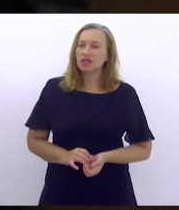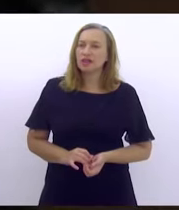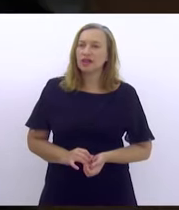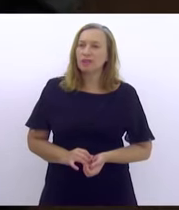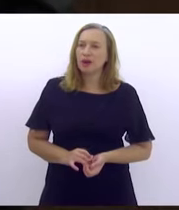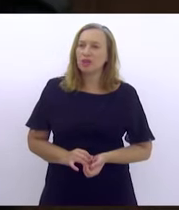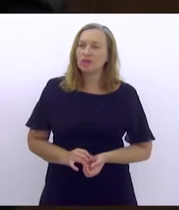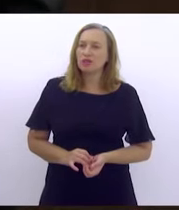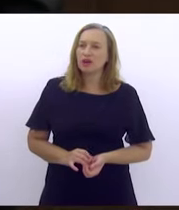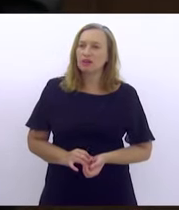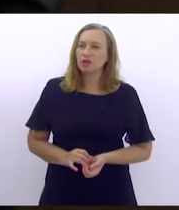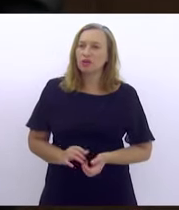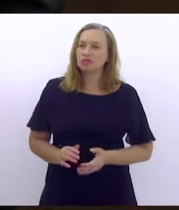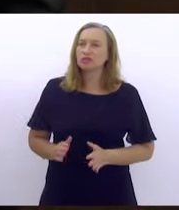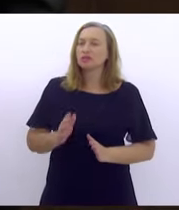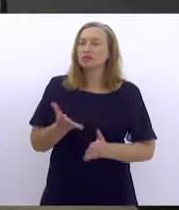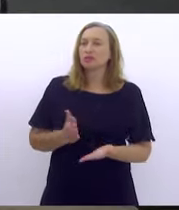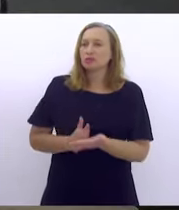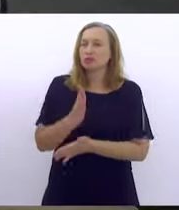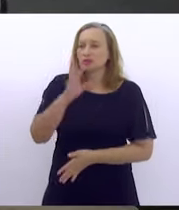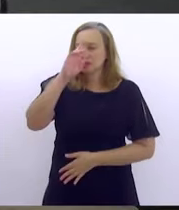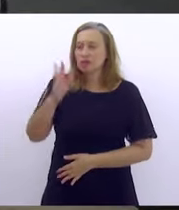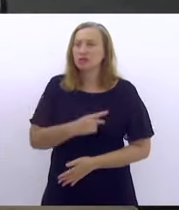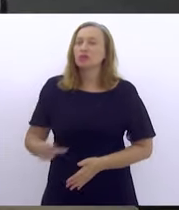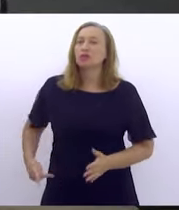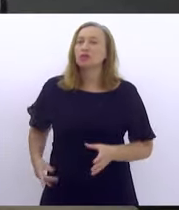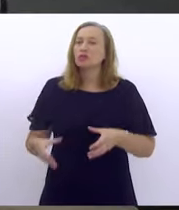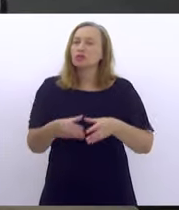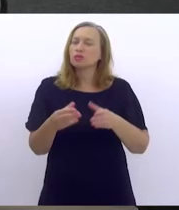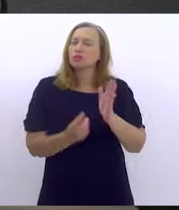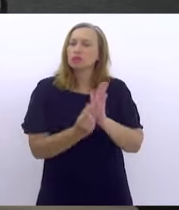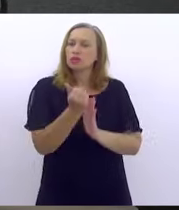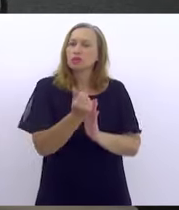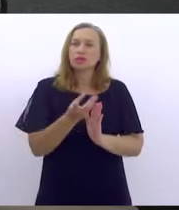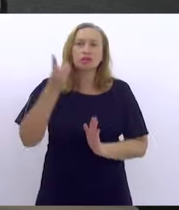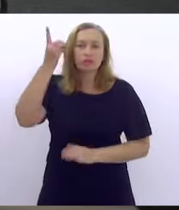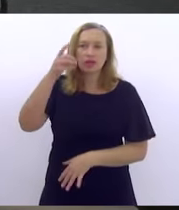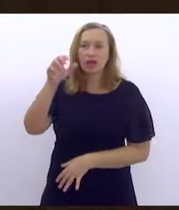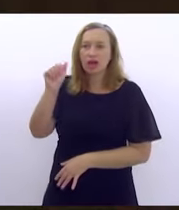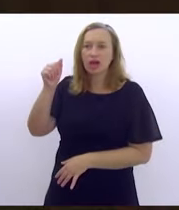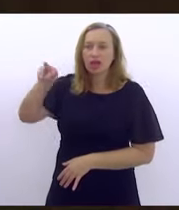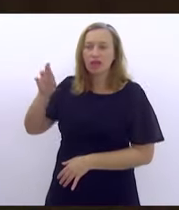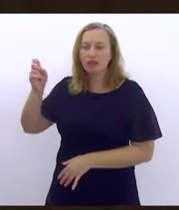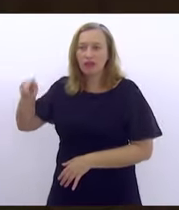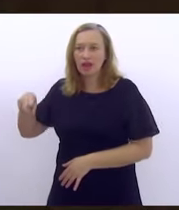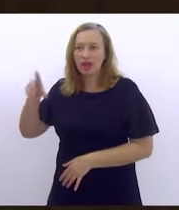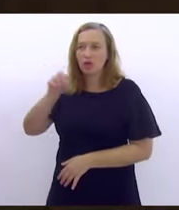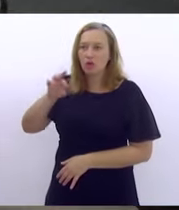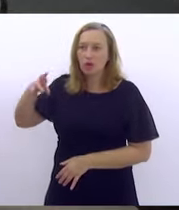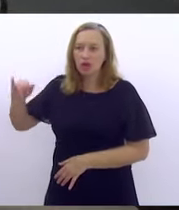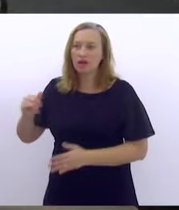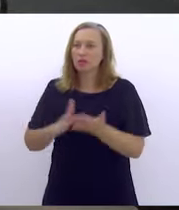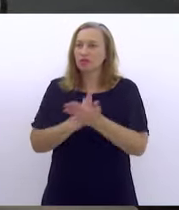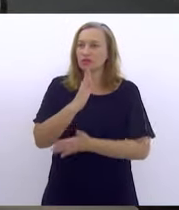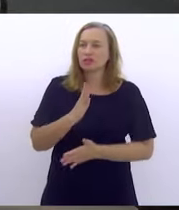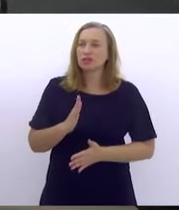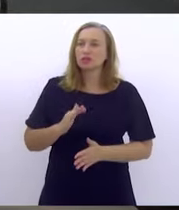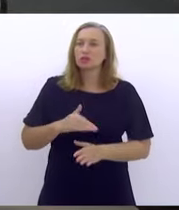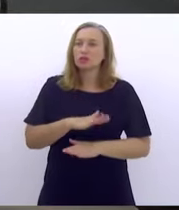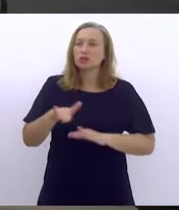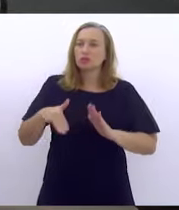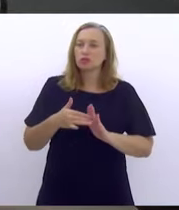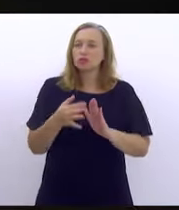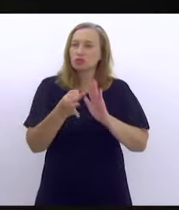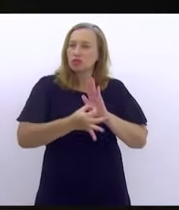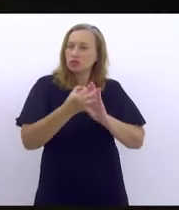Favorável, presidente. Acompanho a CCJ. Pela Comissão de Orçamento, querido amigo deputado André Corrêa. Favorável. Com os pareceres